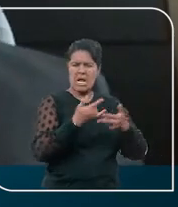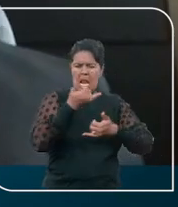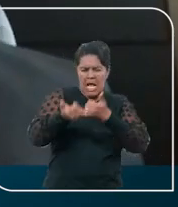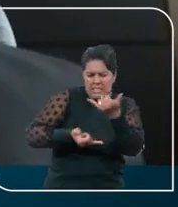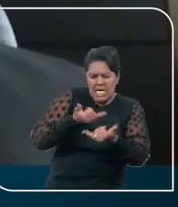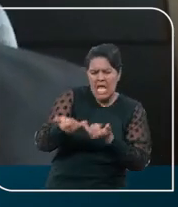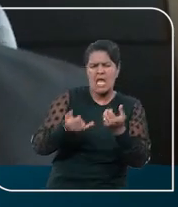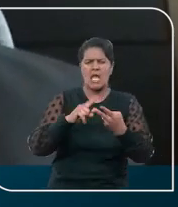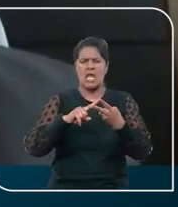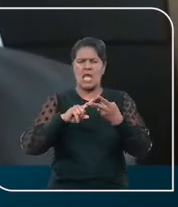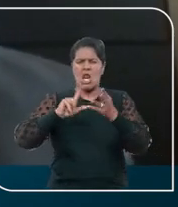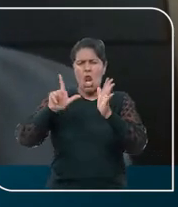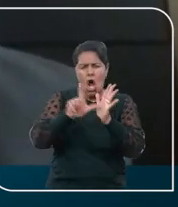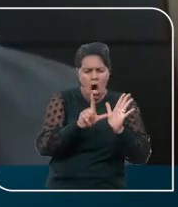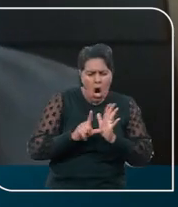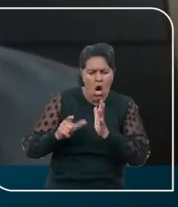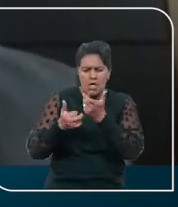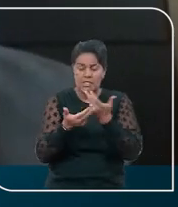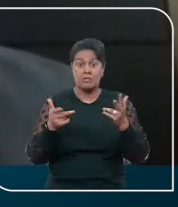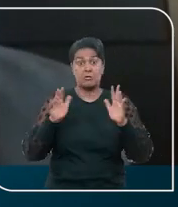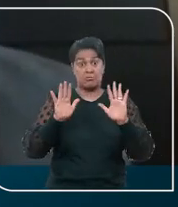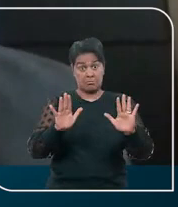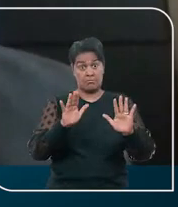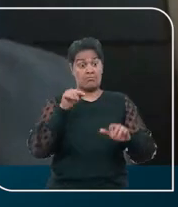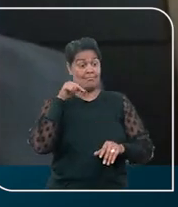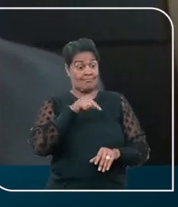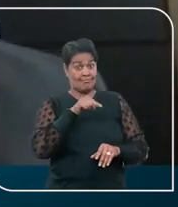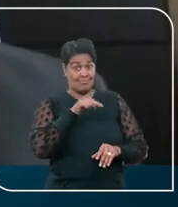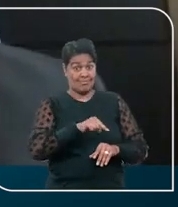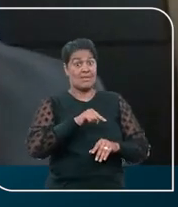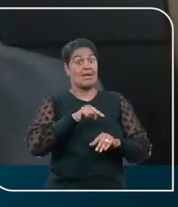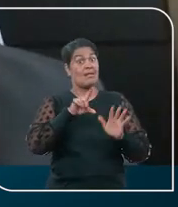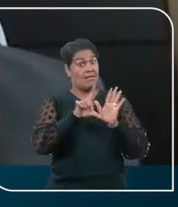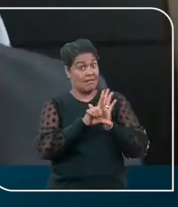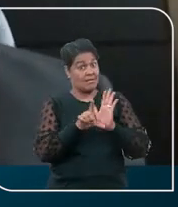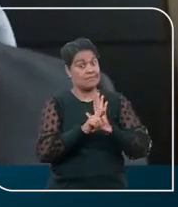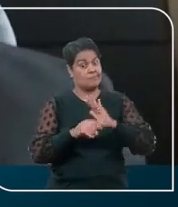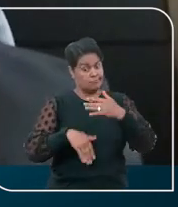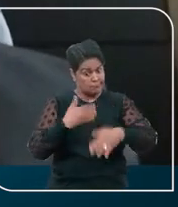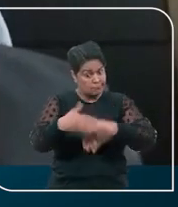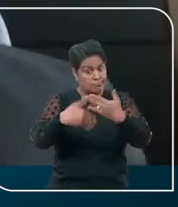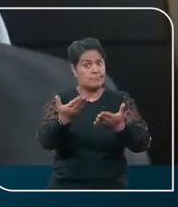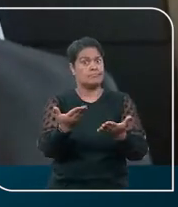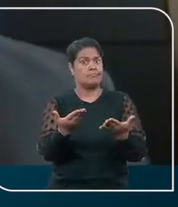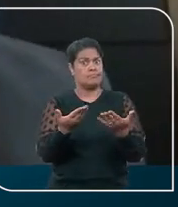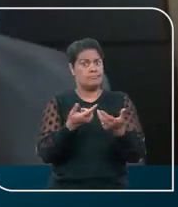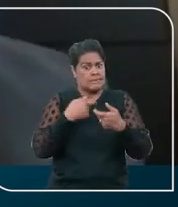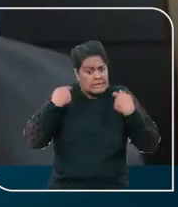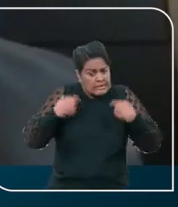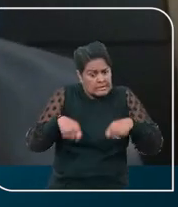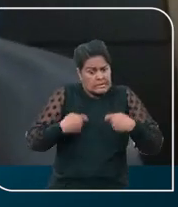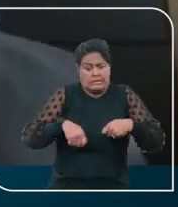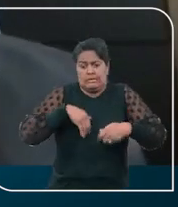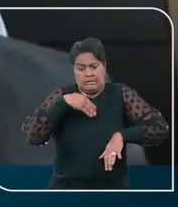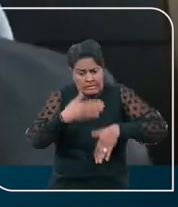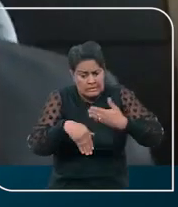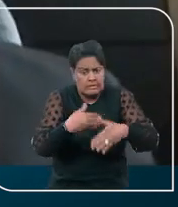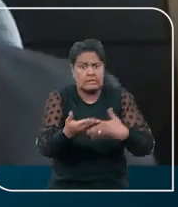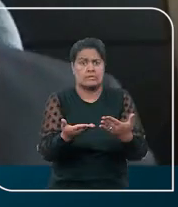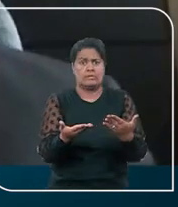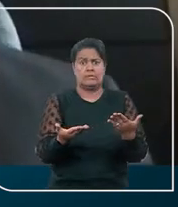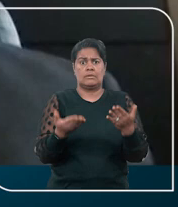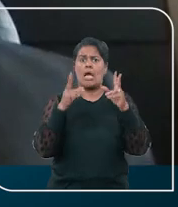a legislação que avança, as demandas que são centuplicadas, questões